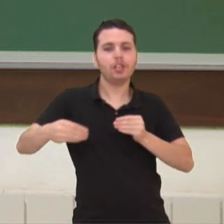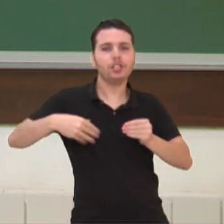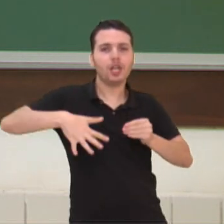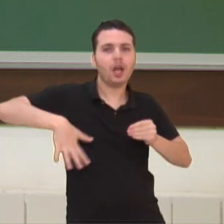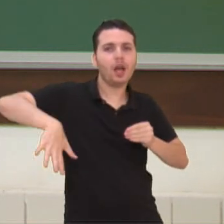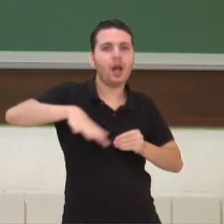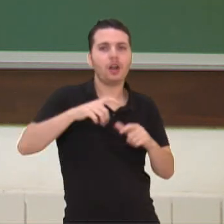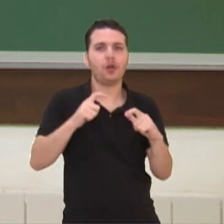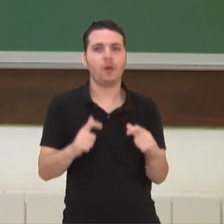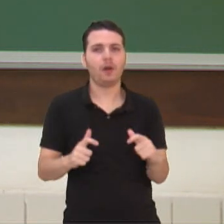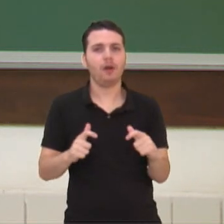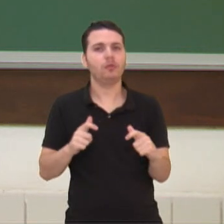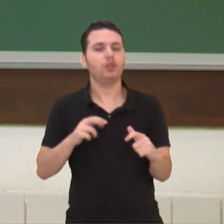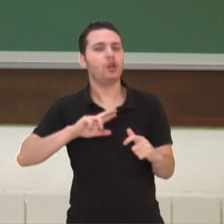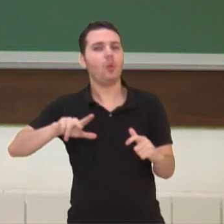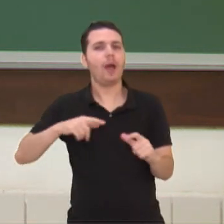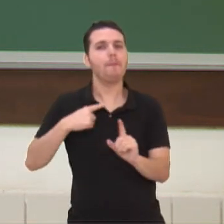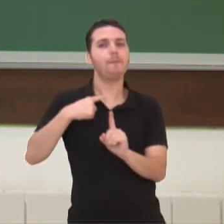o esperado.